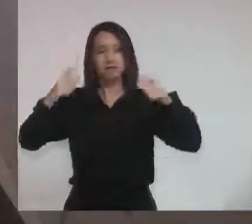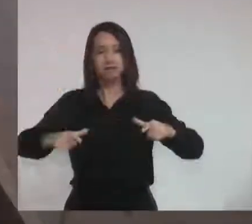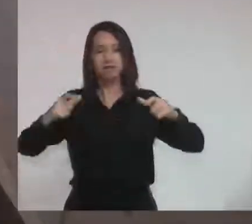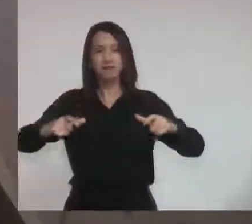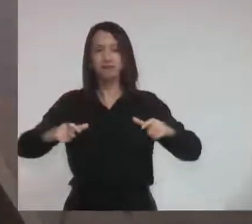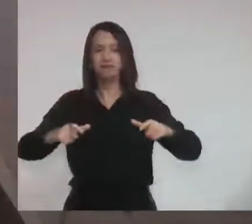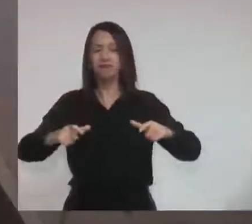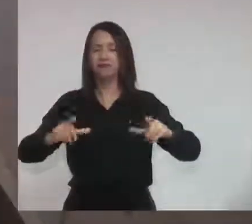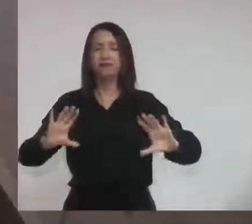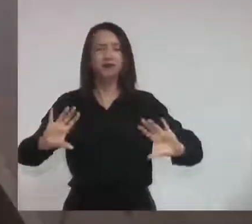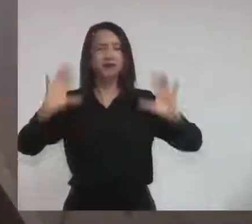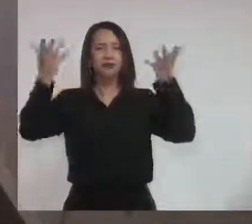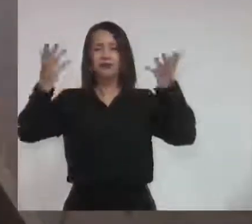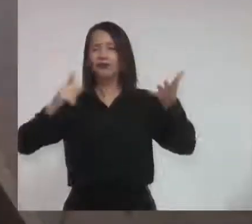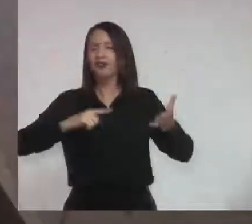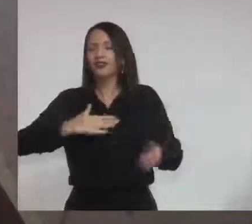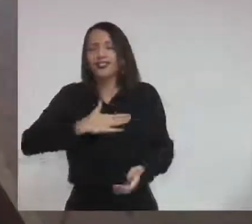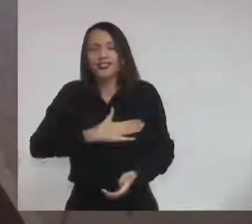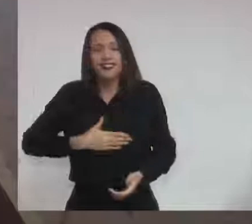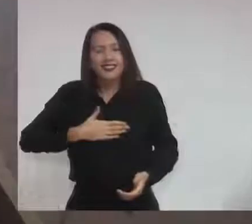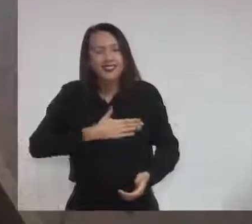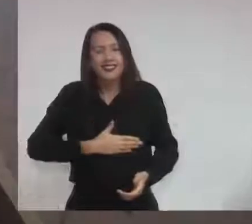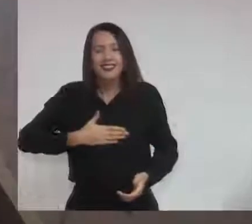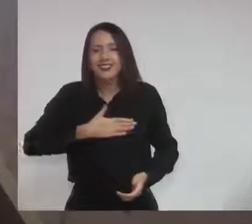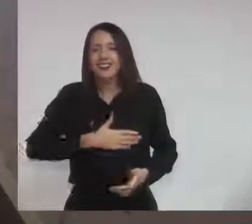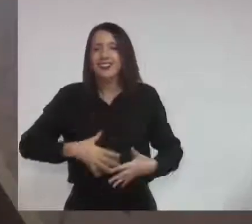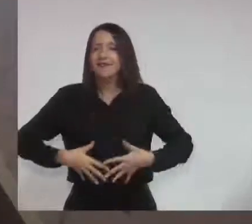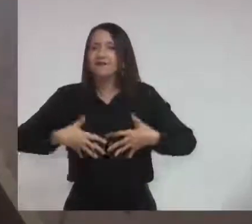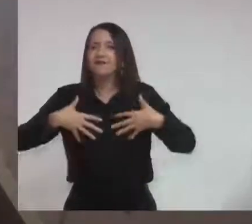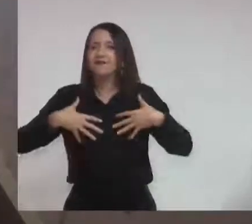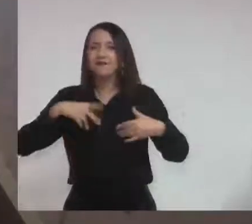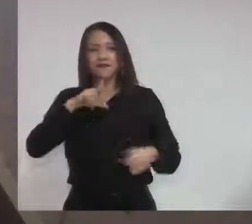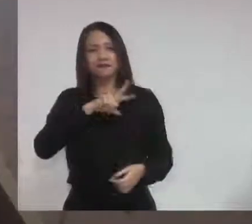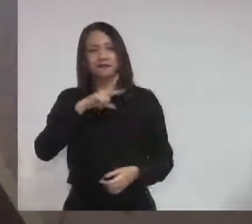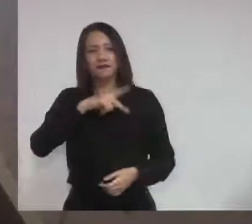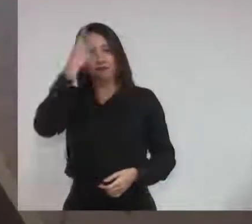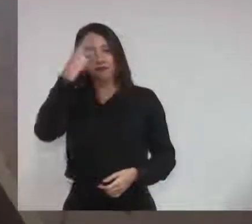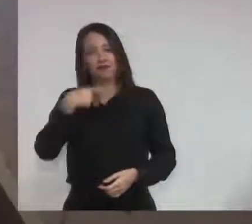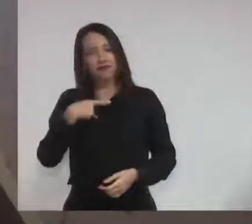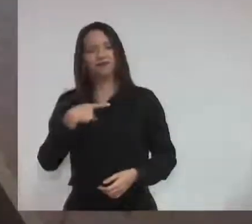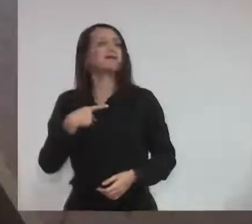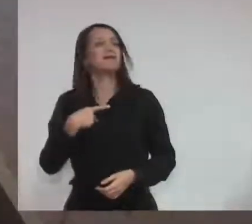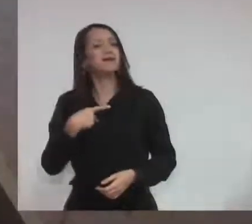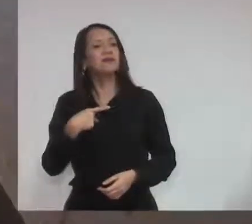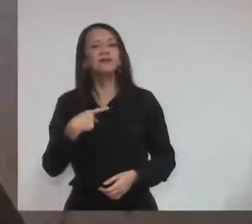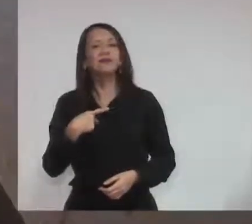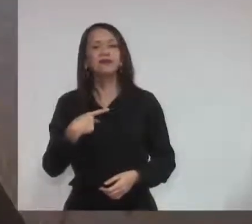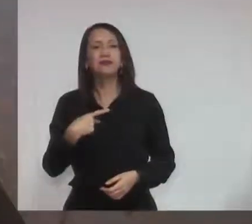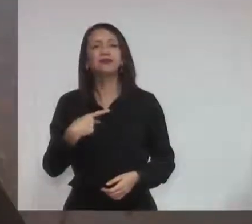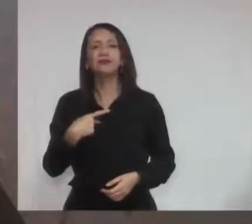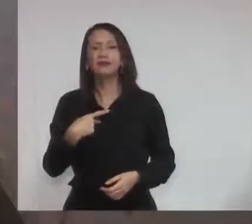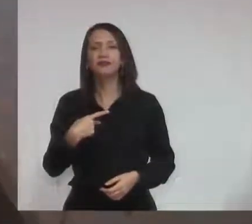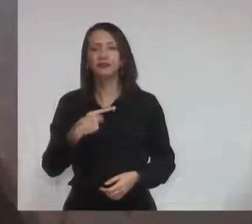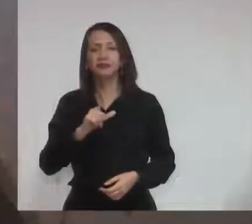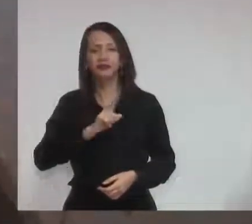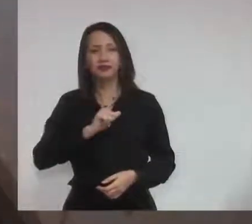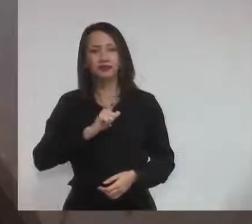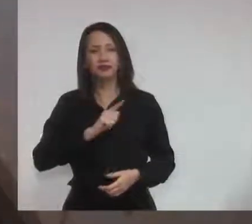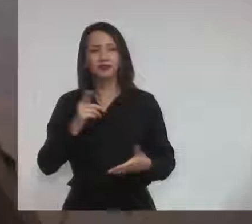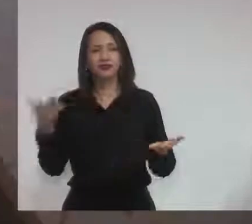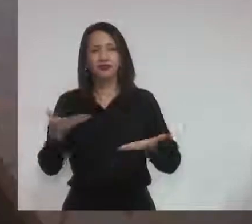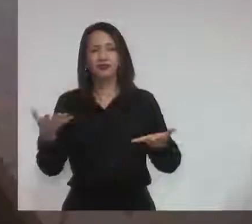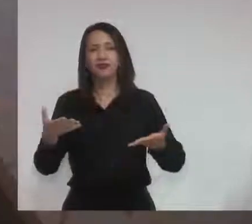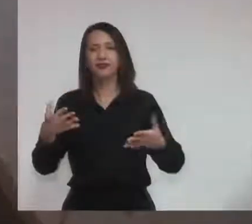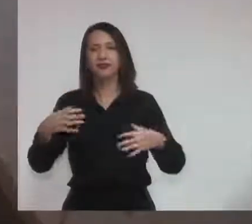tenho uma satisfação pessoal em realizar. Não demos muita sorte com o tempo, houve uma virada de tempo justo no